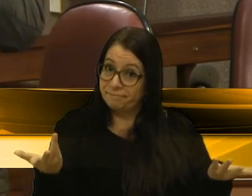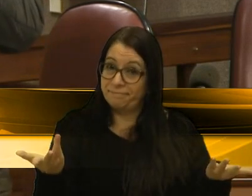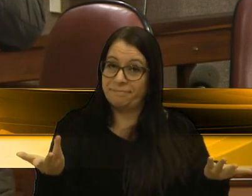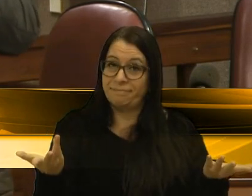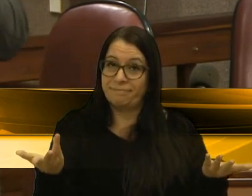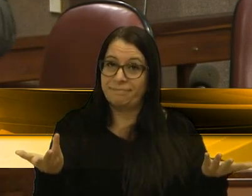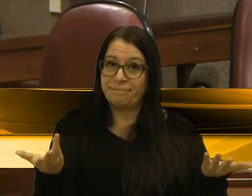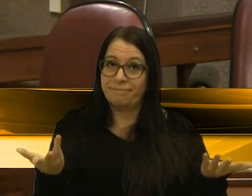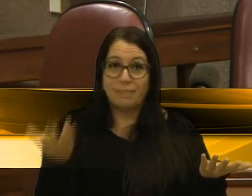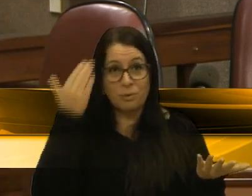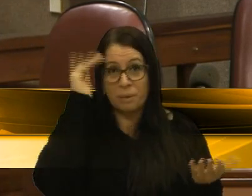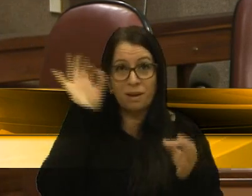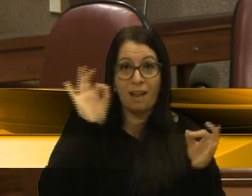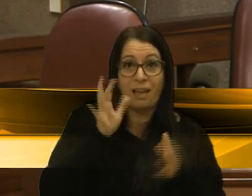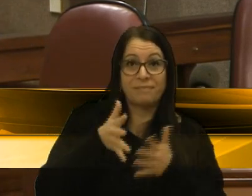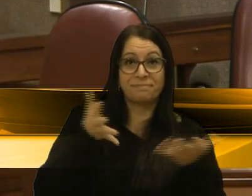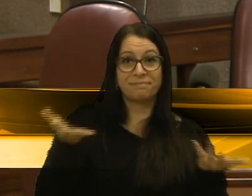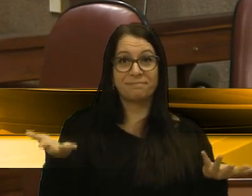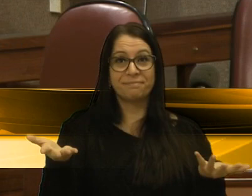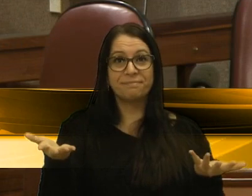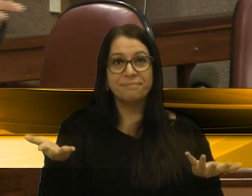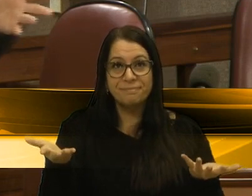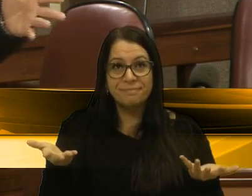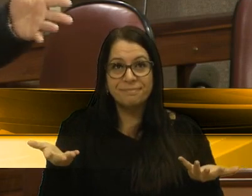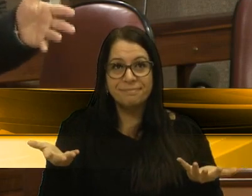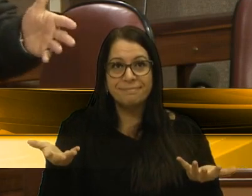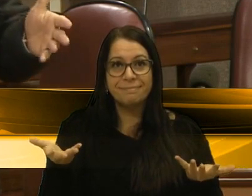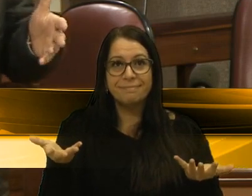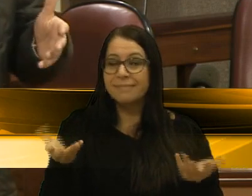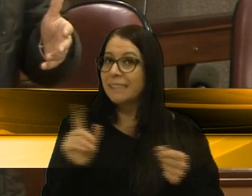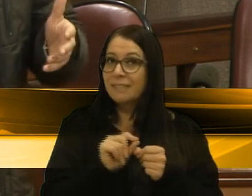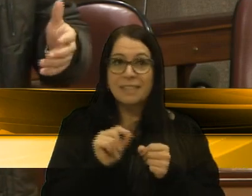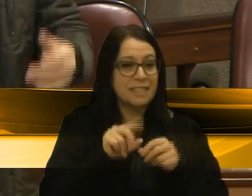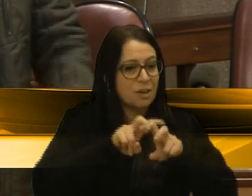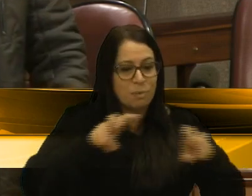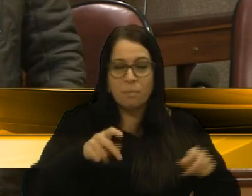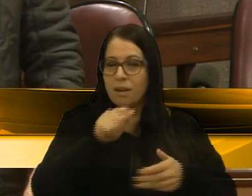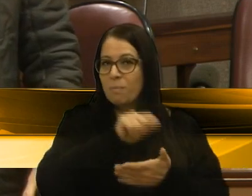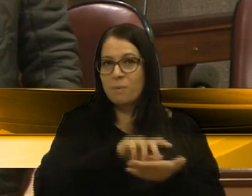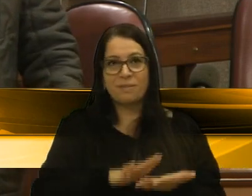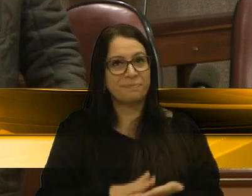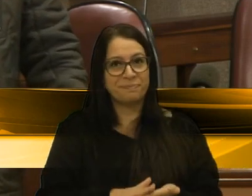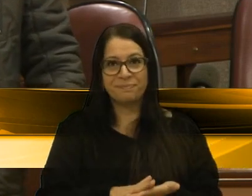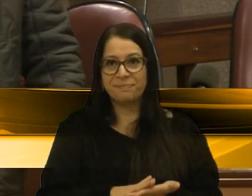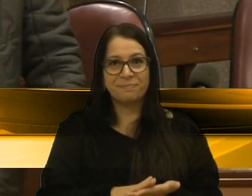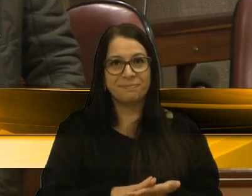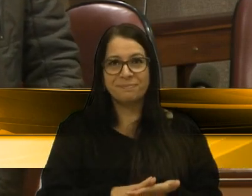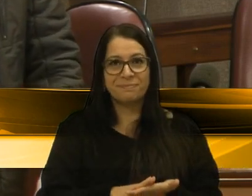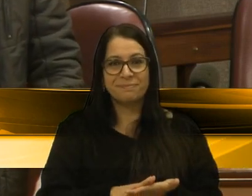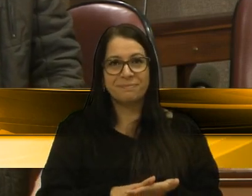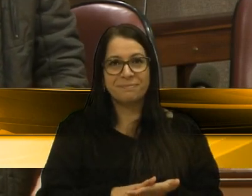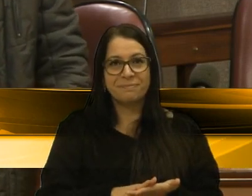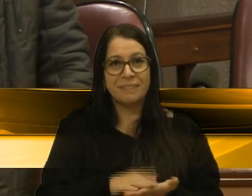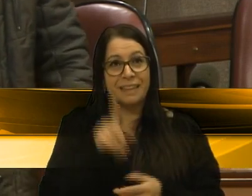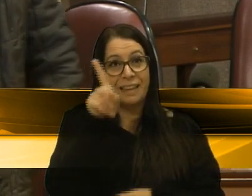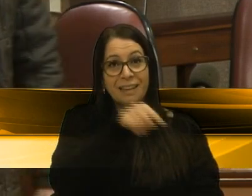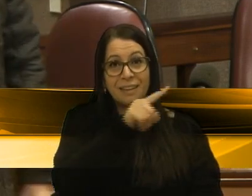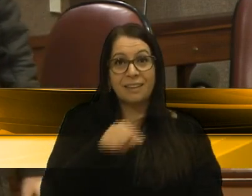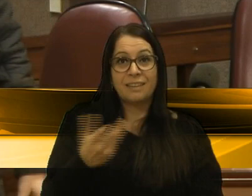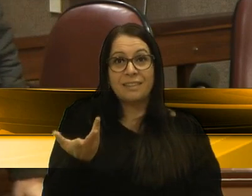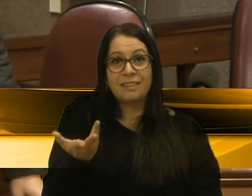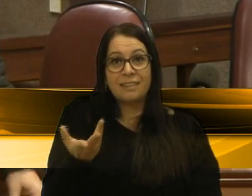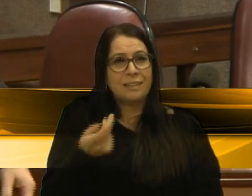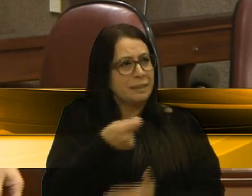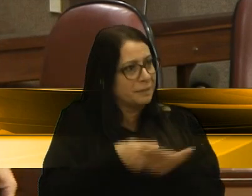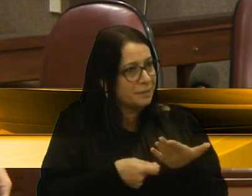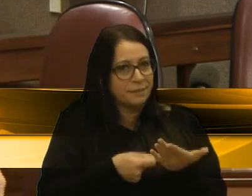e se não sabe nada em livros? Então, não fizeram a banca avaliadora. Vão ter que cancelar o concurso. Não,